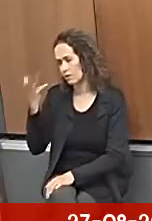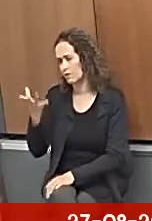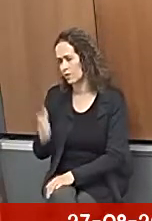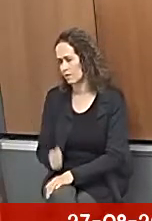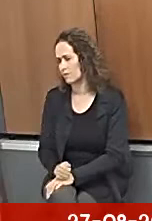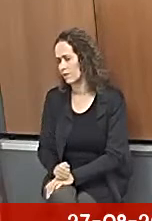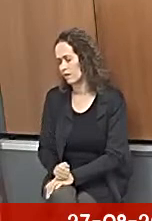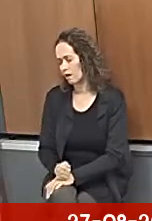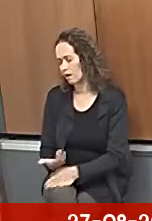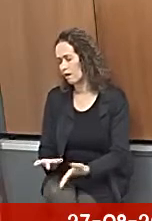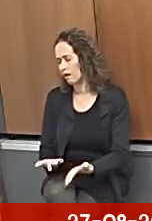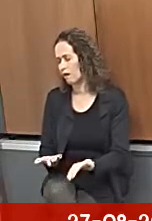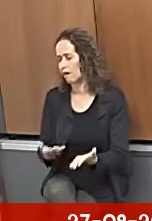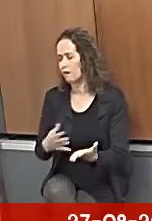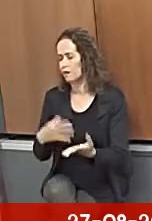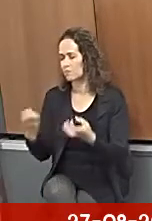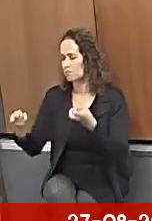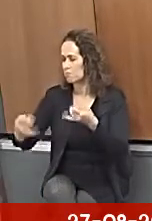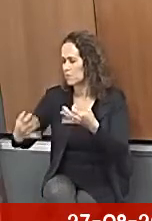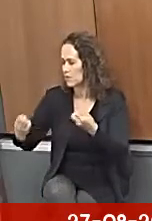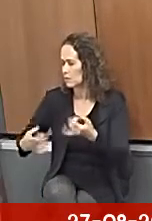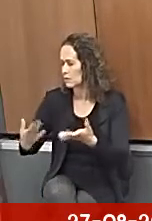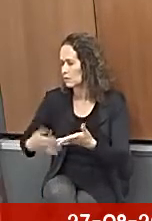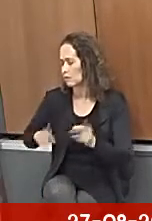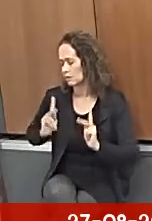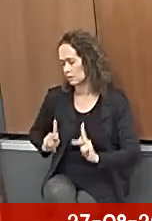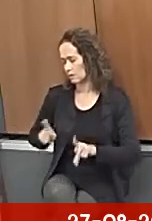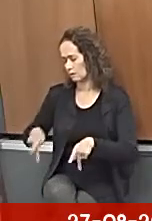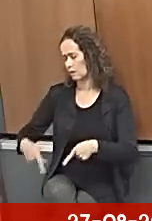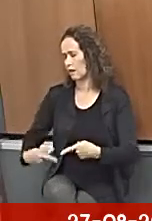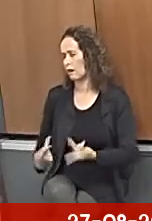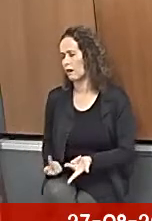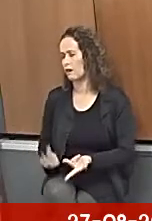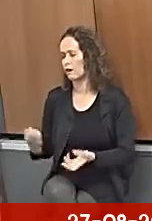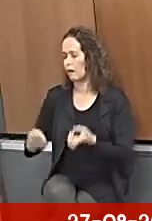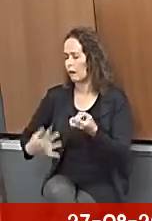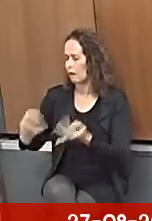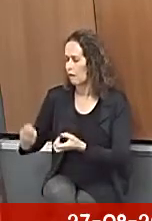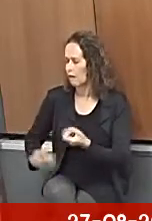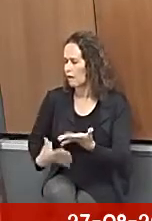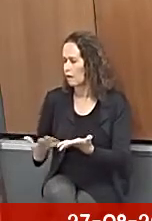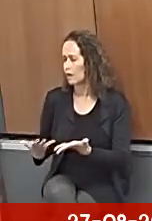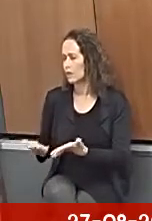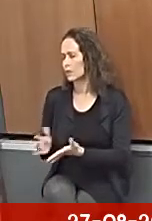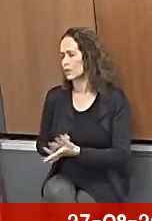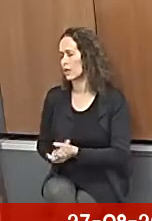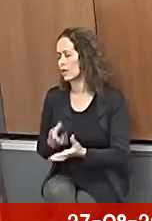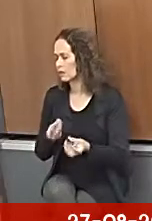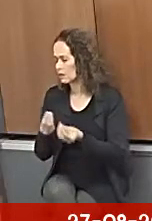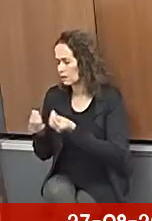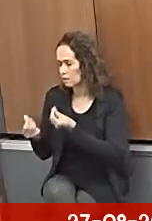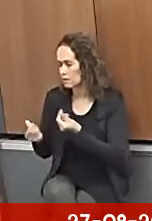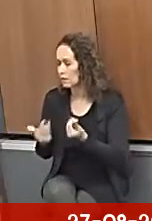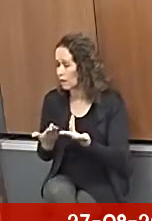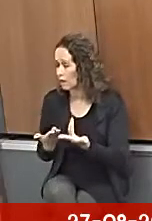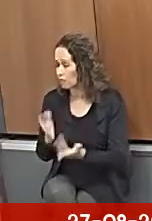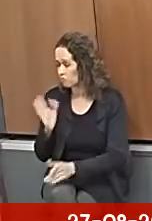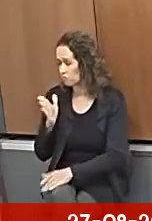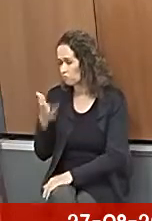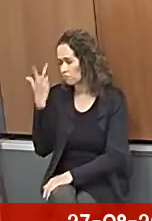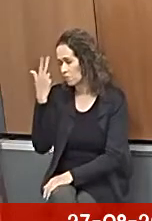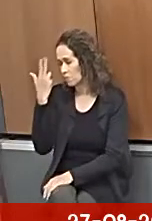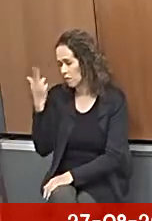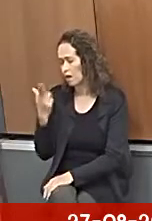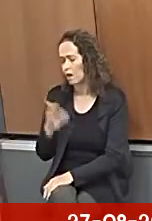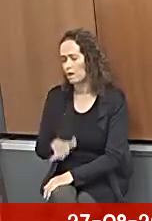humanitárias a gente tá aí a rede social está todo mundo batendo todo mundo fica sensibilizado a gente leva o caso as pessoas